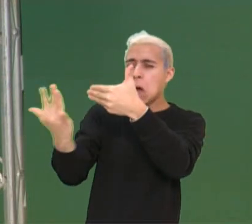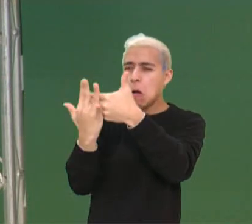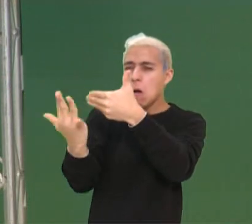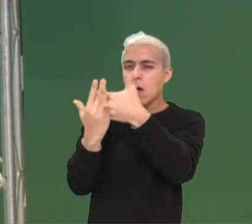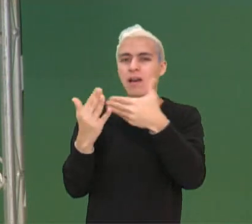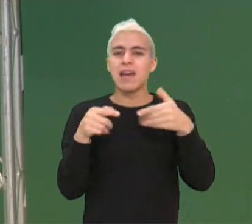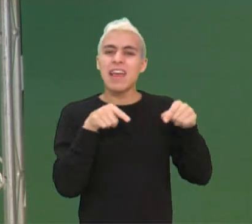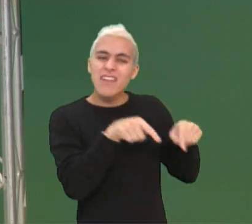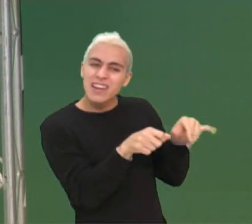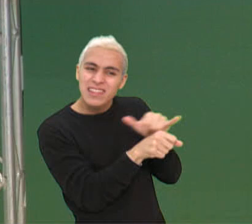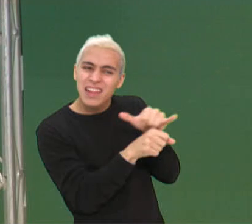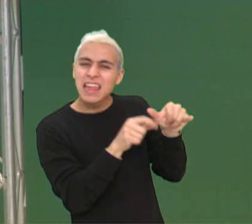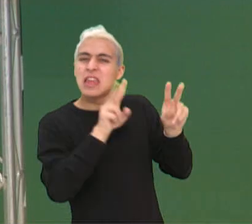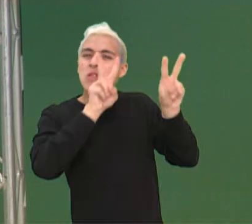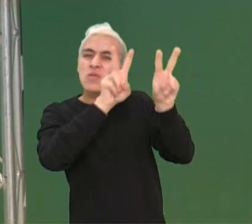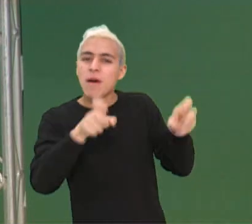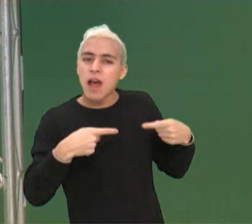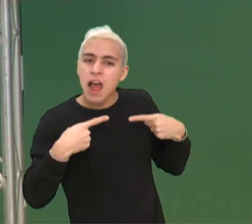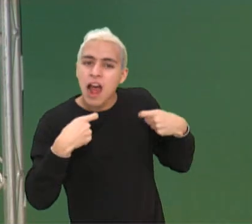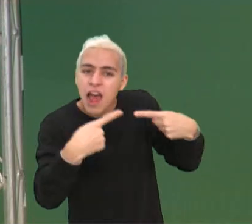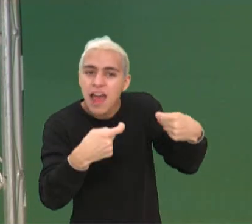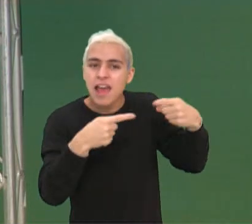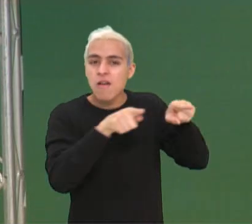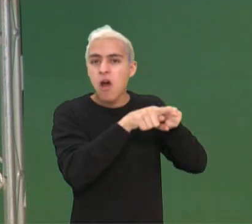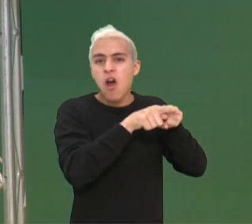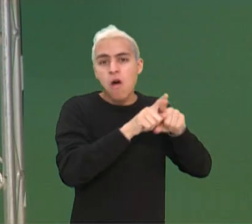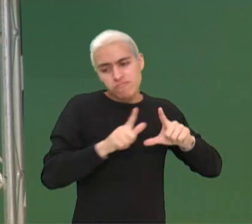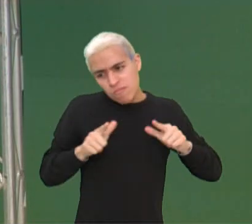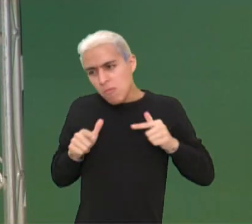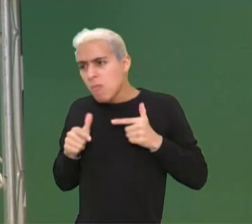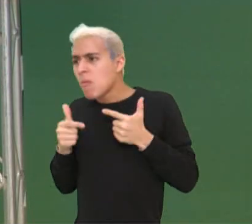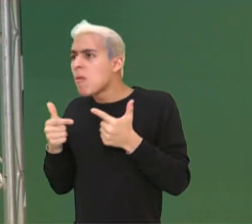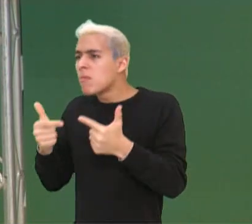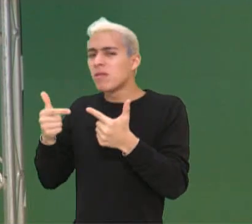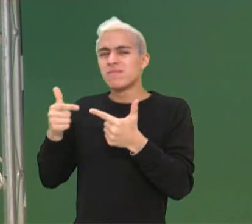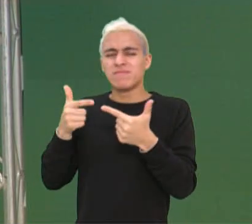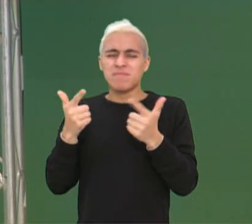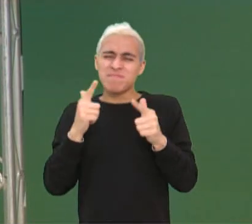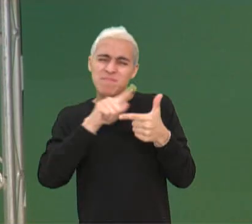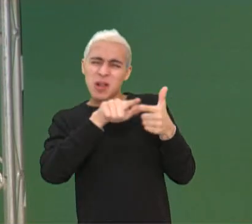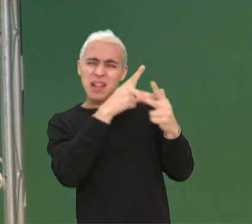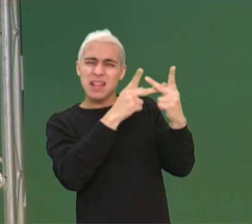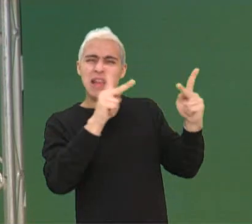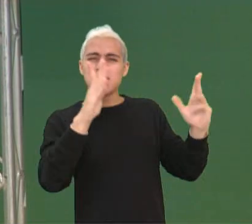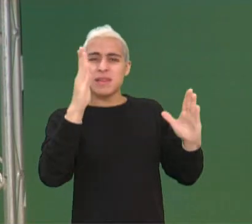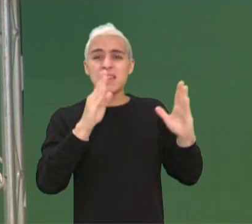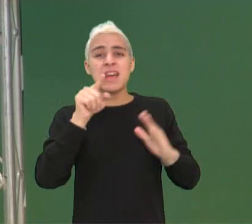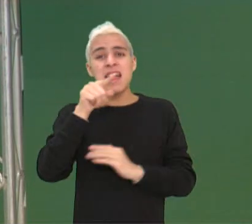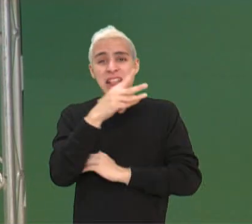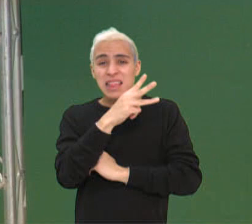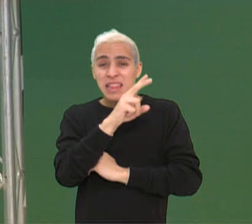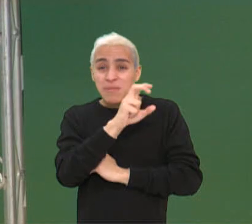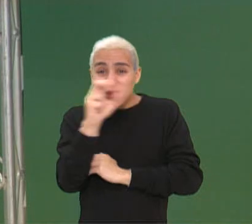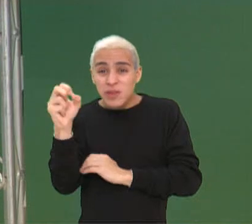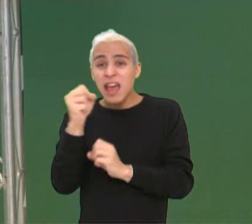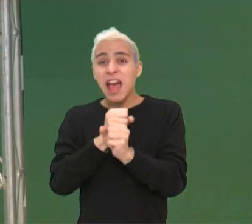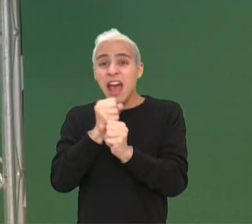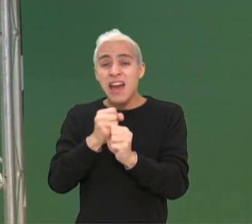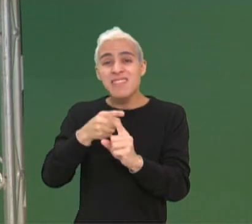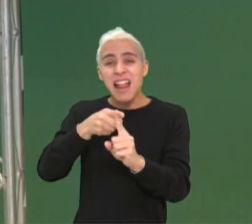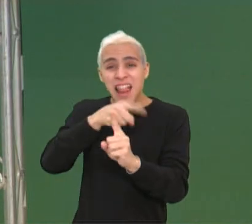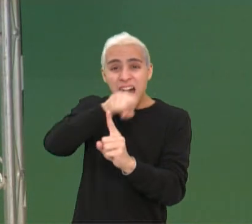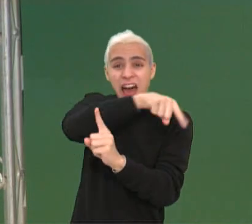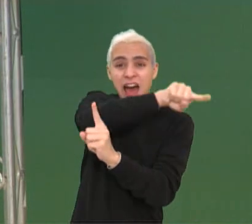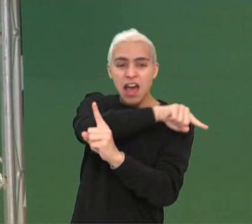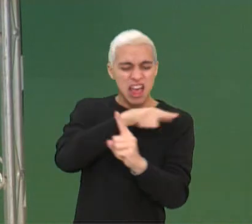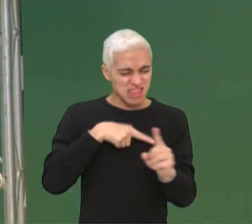estratégia para a guerra ou para enfrentar aquela situação daquele tempo, né? E isso há 3.500 anos atrás. Então a gente pensa,